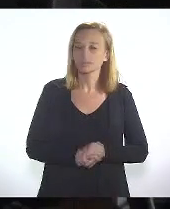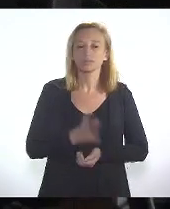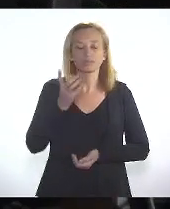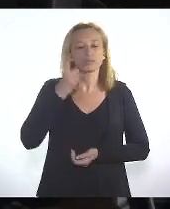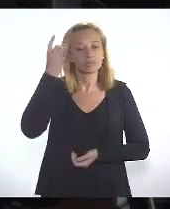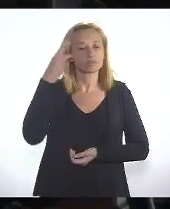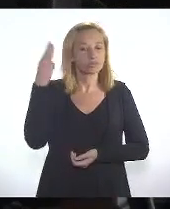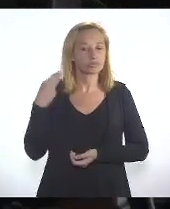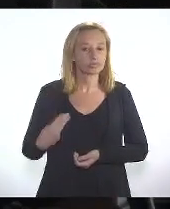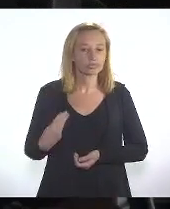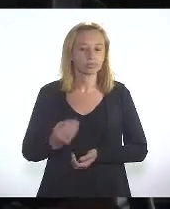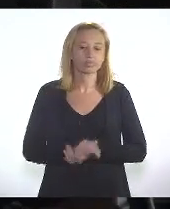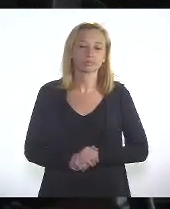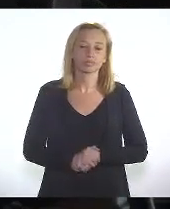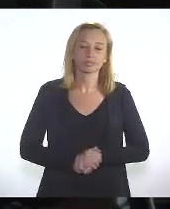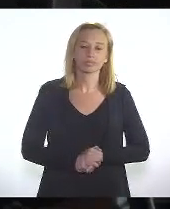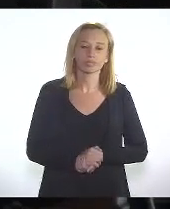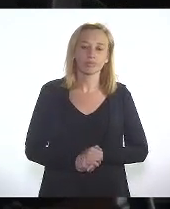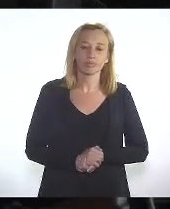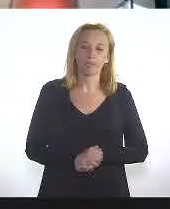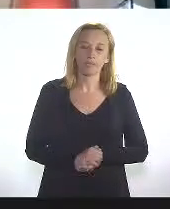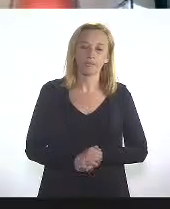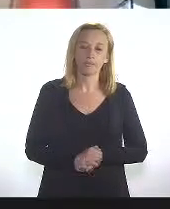deputada Mônica Francisco.